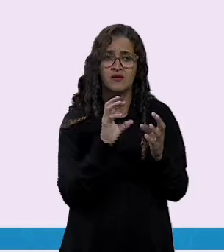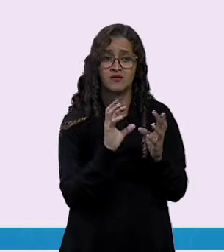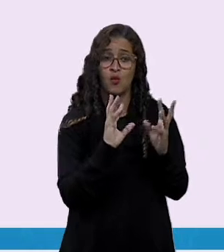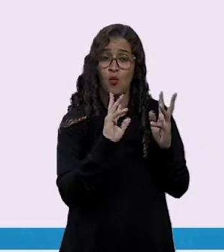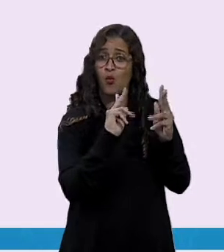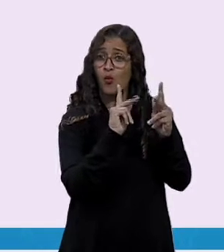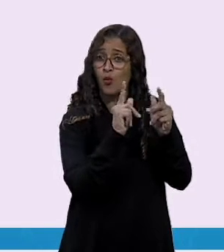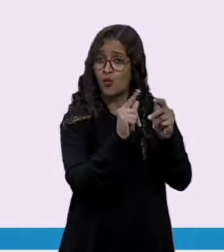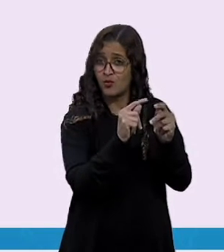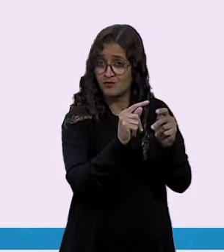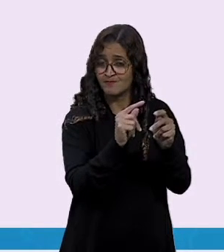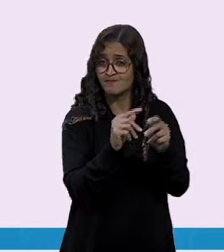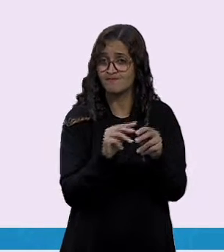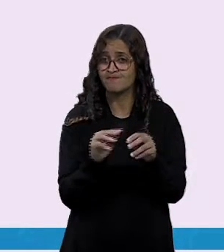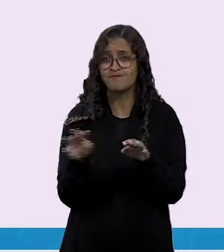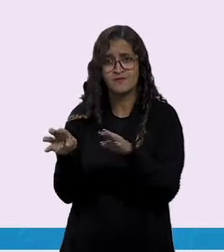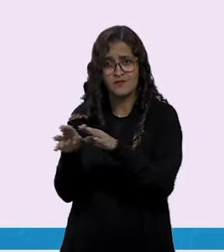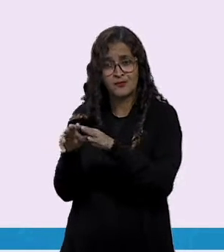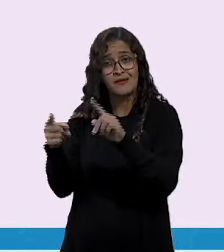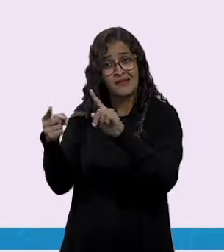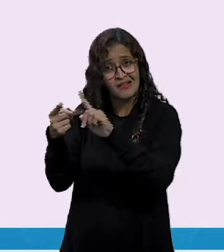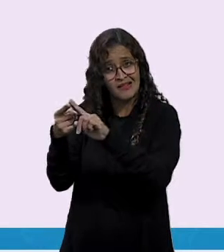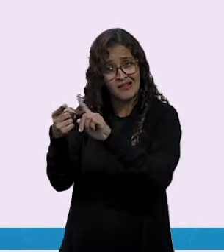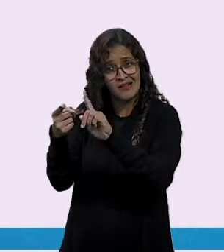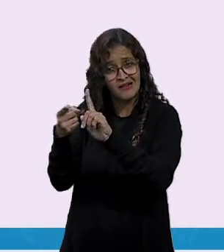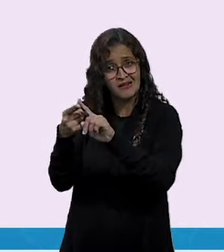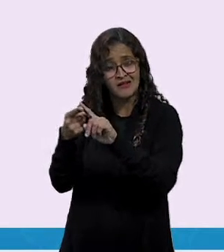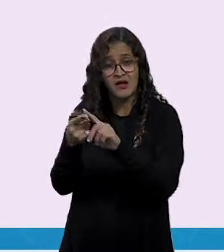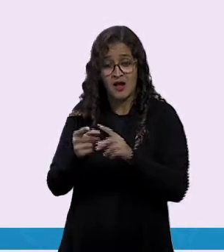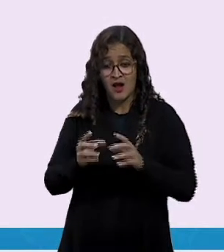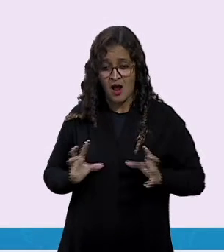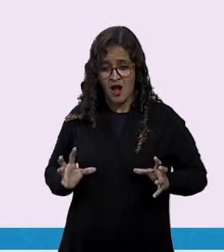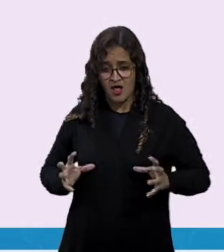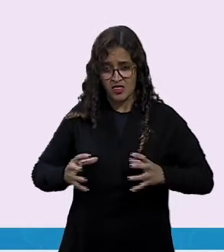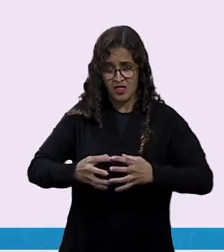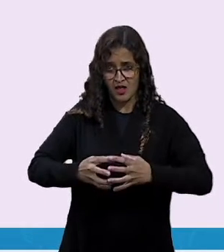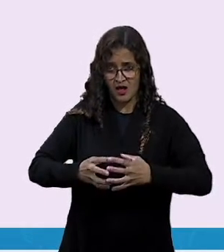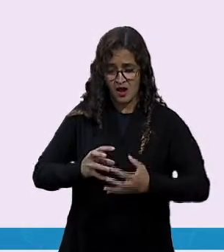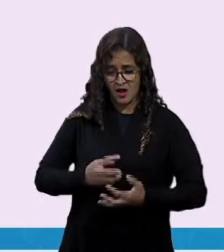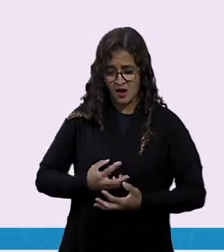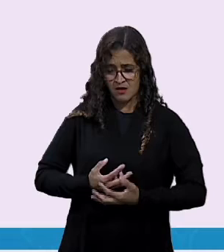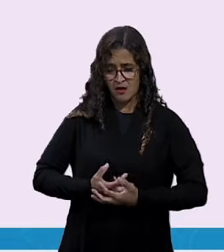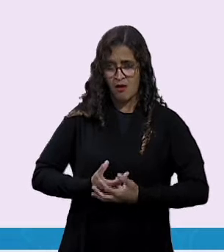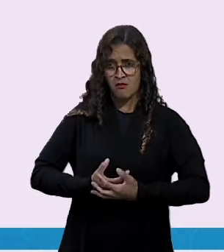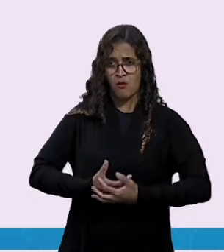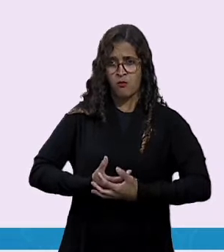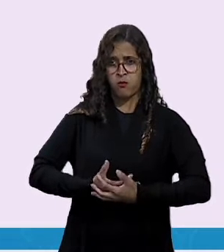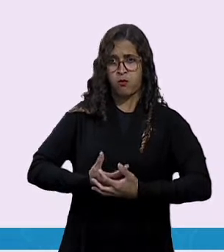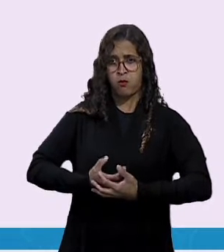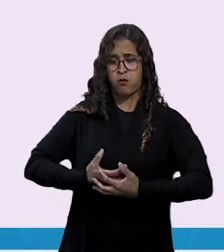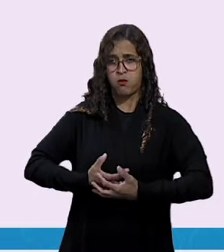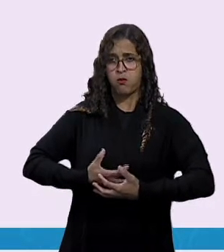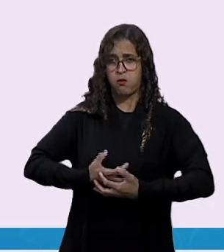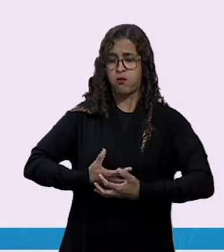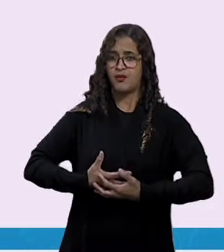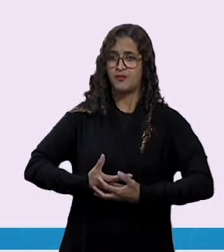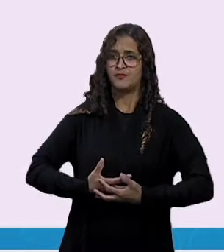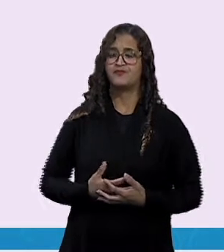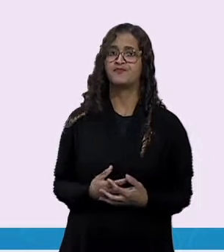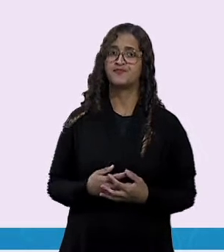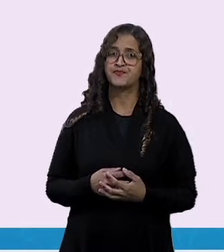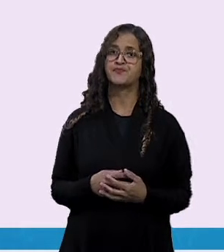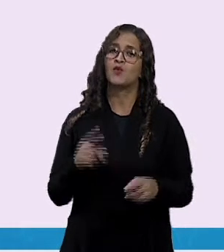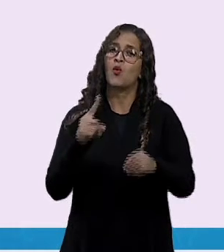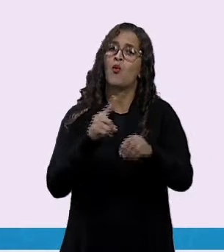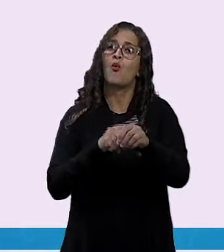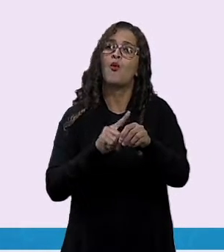são vivíparos, eles desenvolvem o bebê na barriga, se alimentam, o bebê vai crescendo, até chegar o